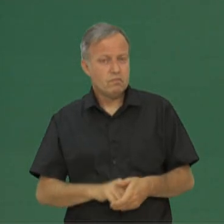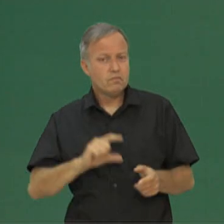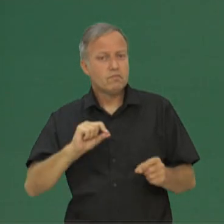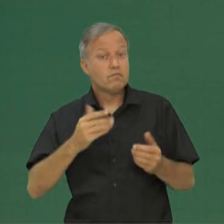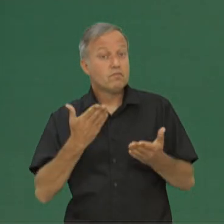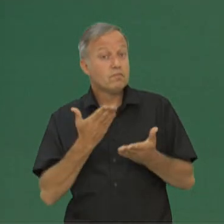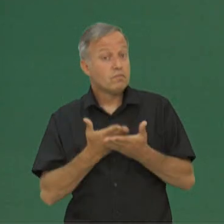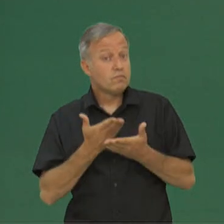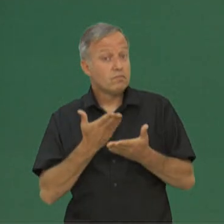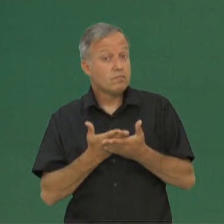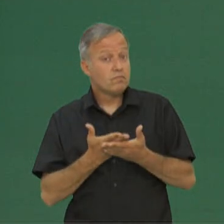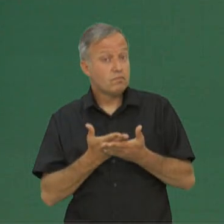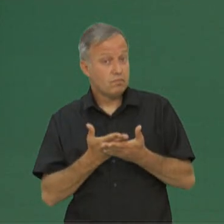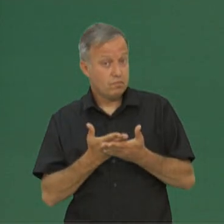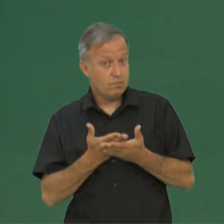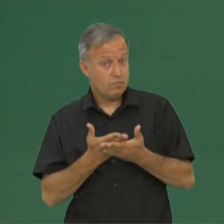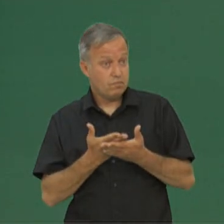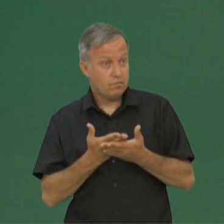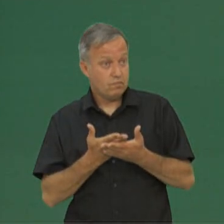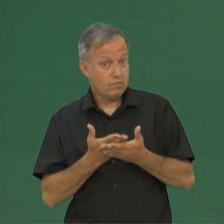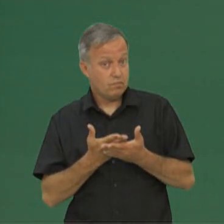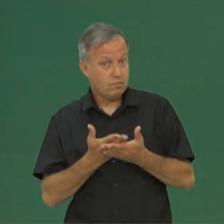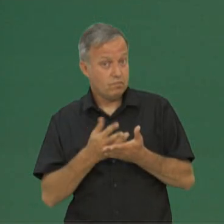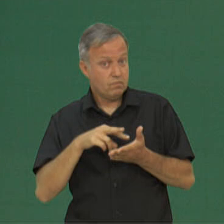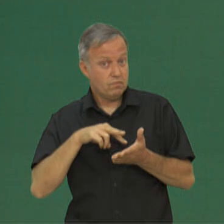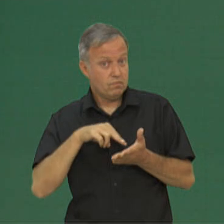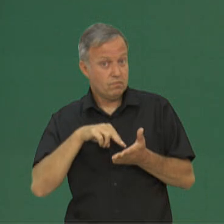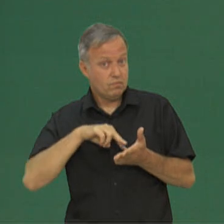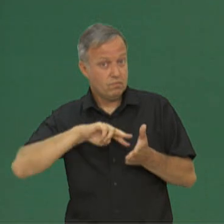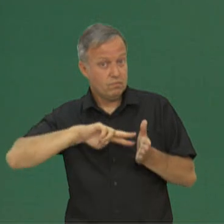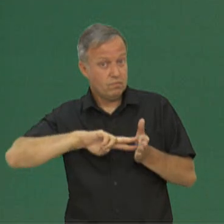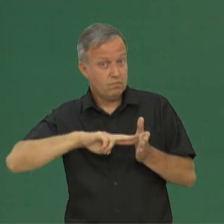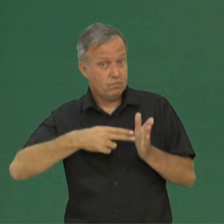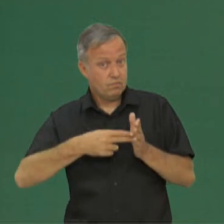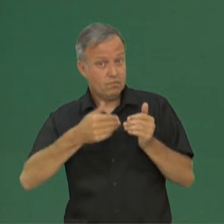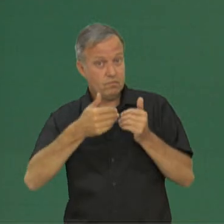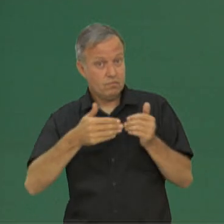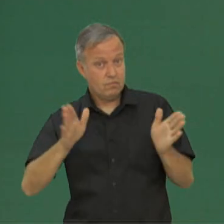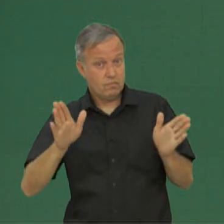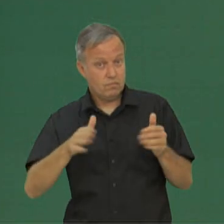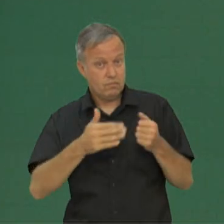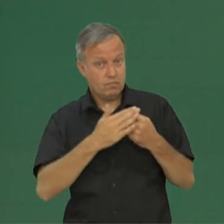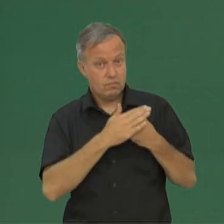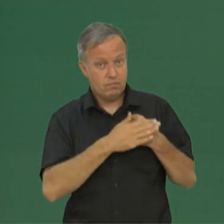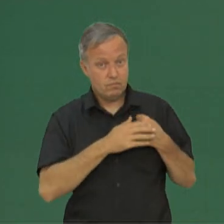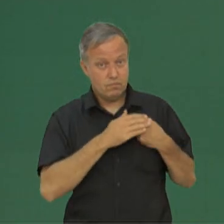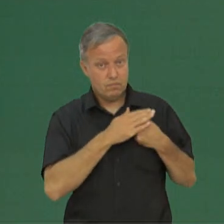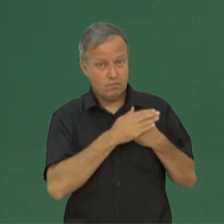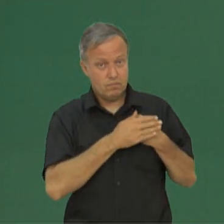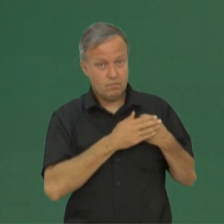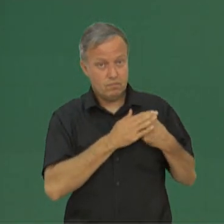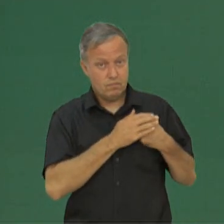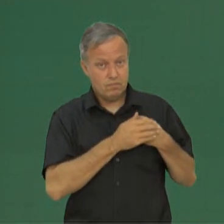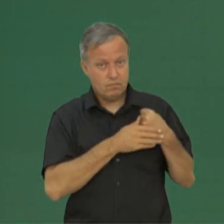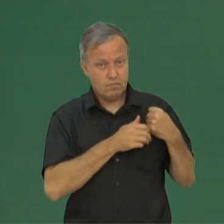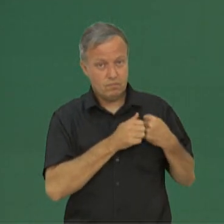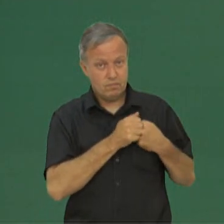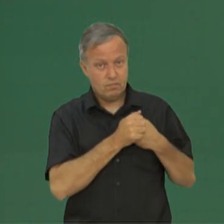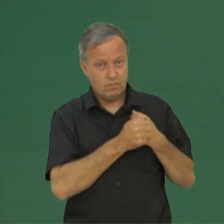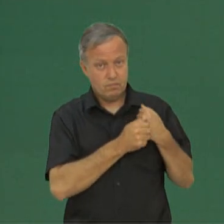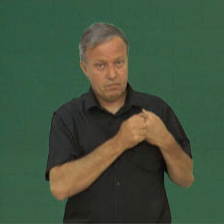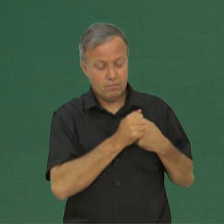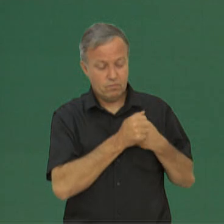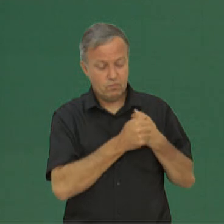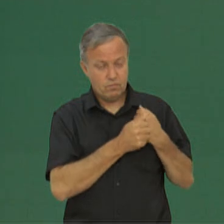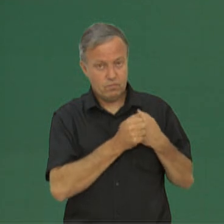nós vimos sobre o balé romântico para tentar responder isso daqui, ok? Sobre esses períodos da dança, né,